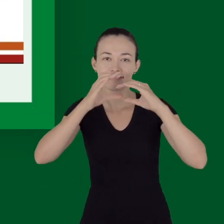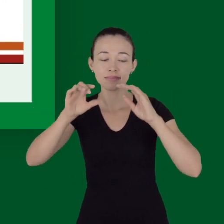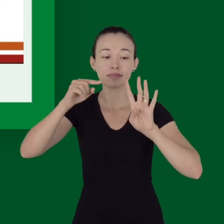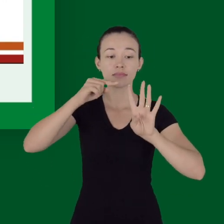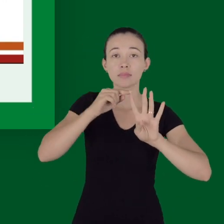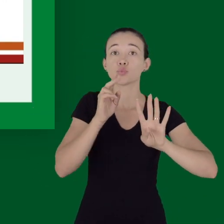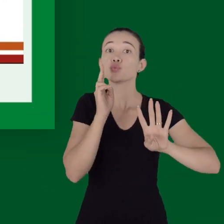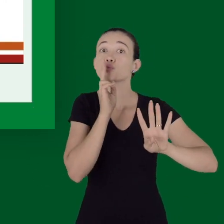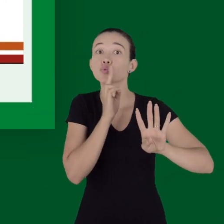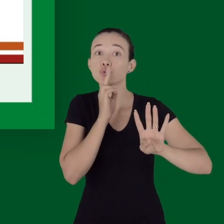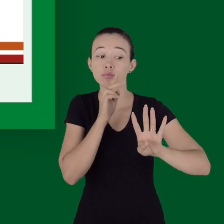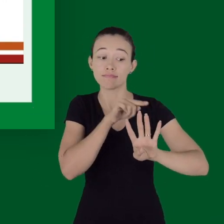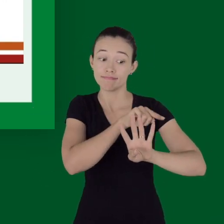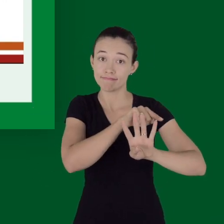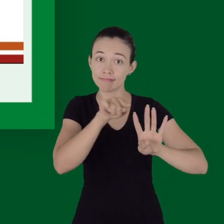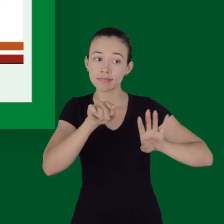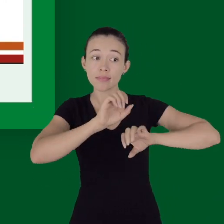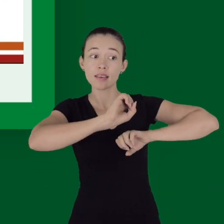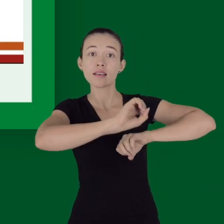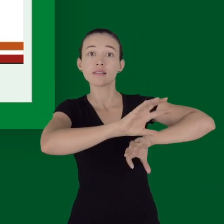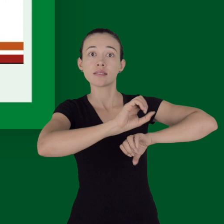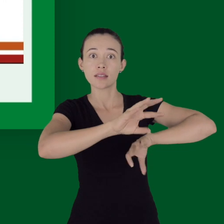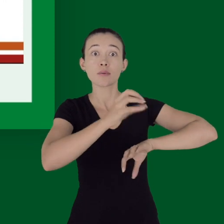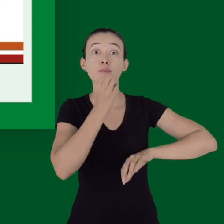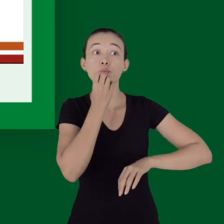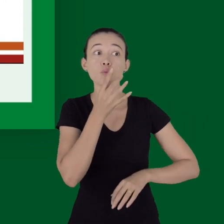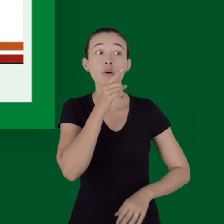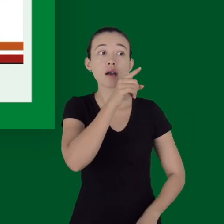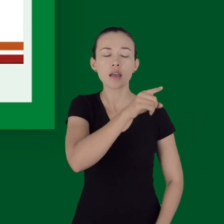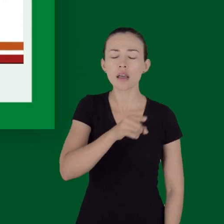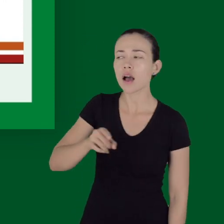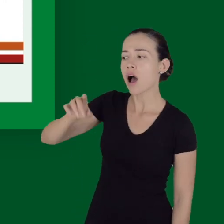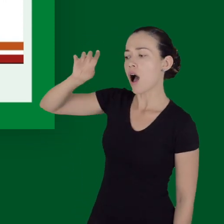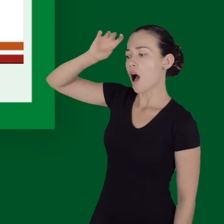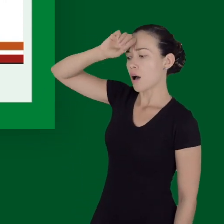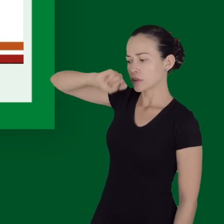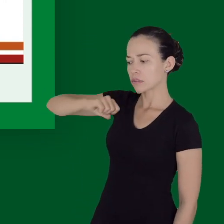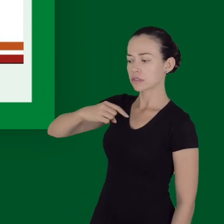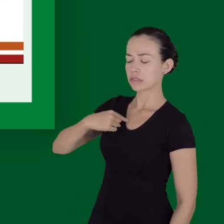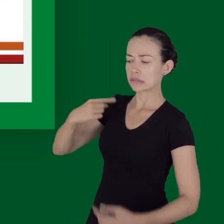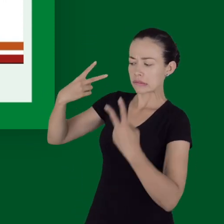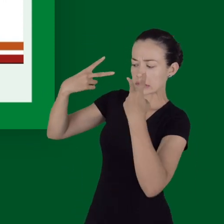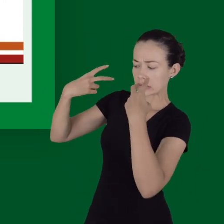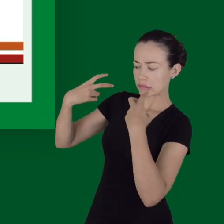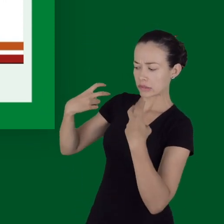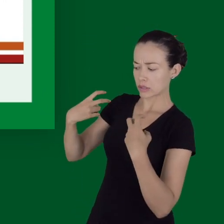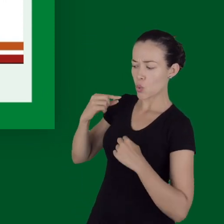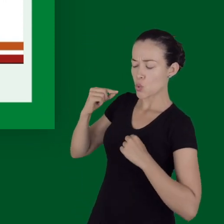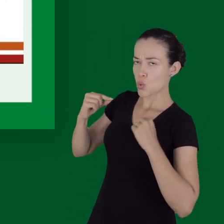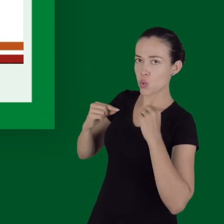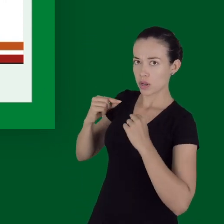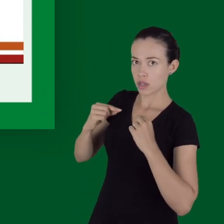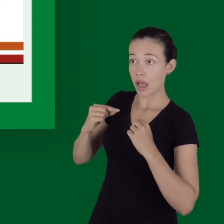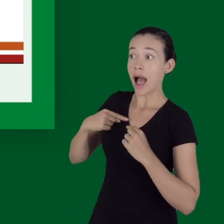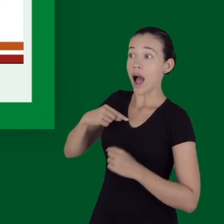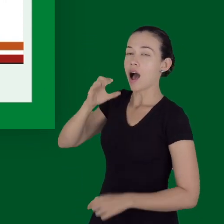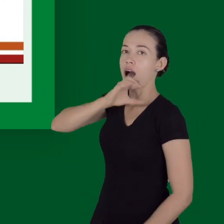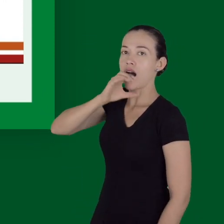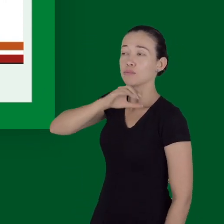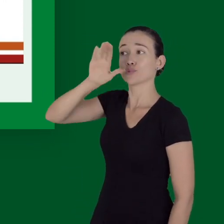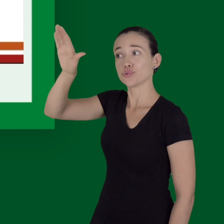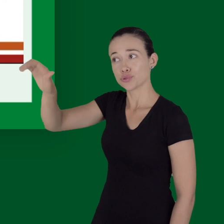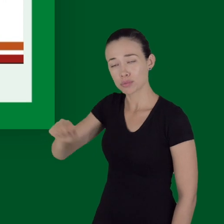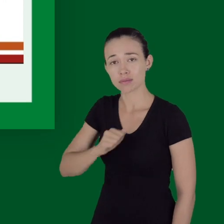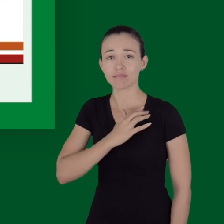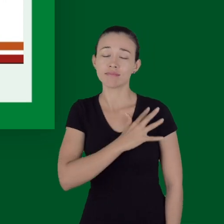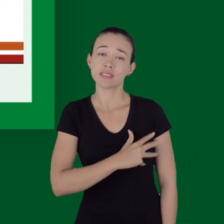medidas educativas para a população conseguir identificar o AVC e saber que ele tem que entrar em contato mais rapidamente